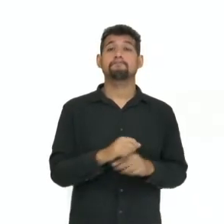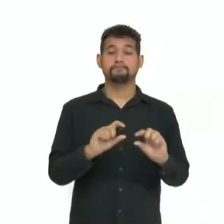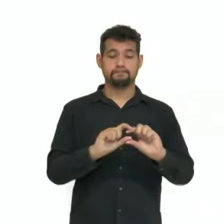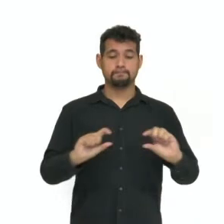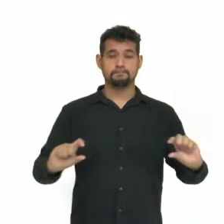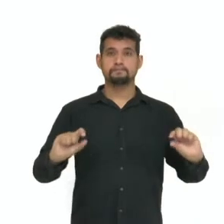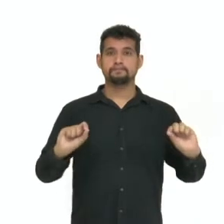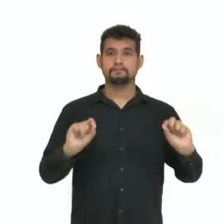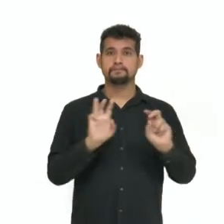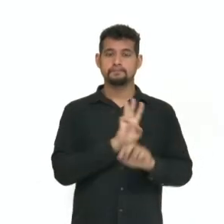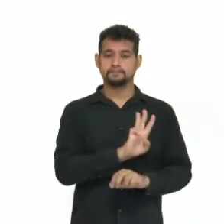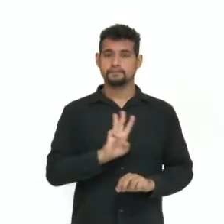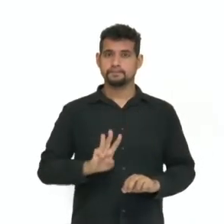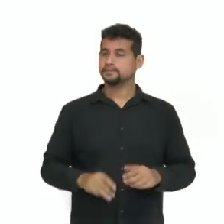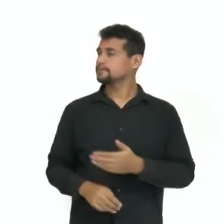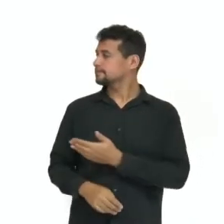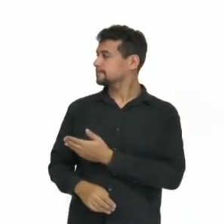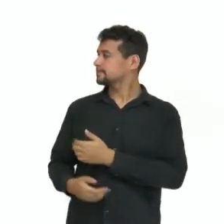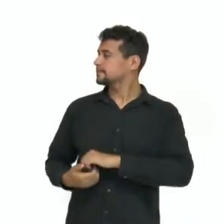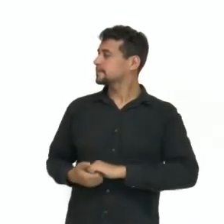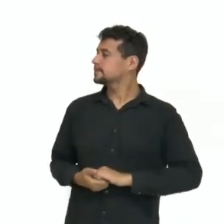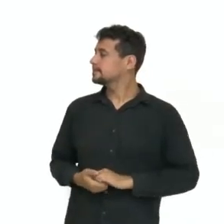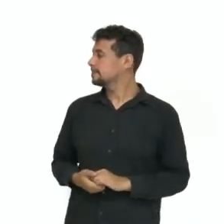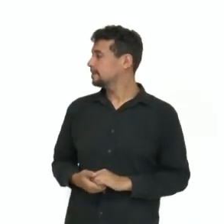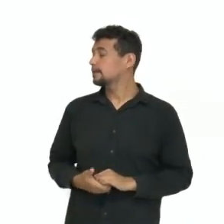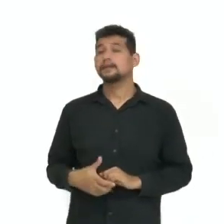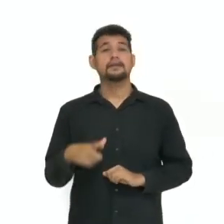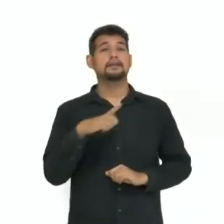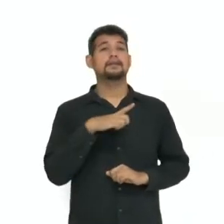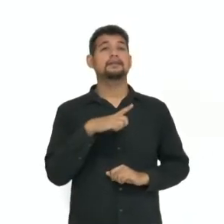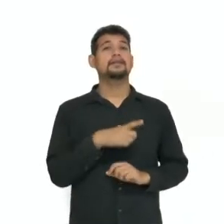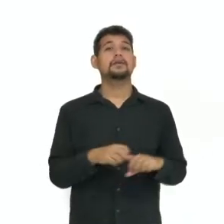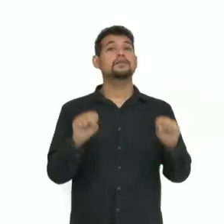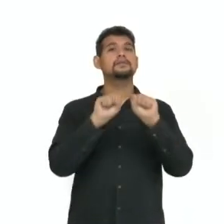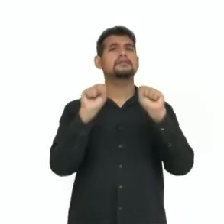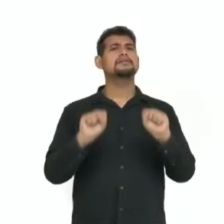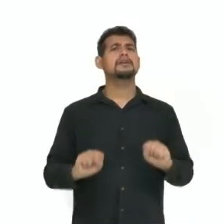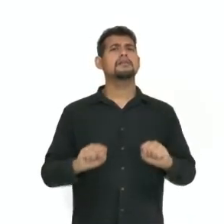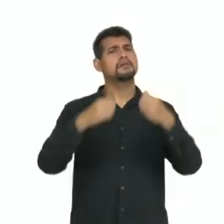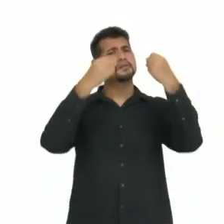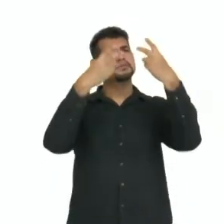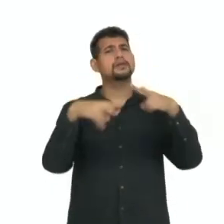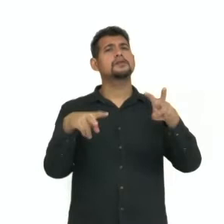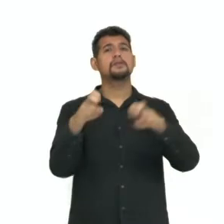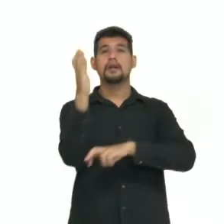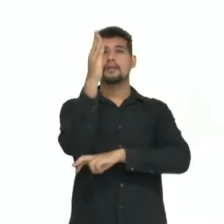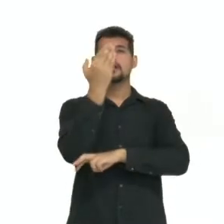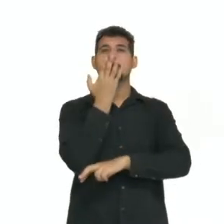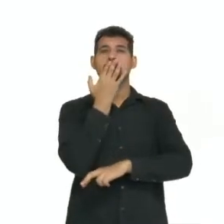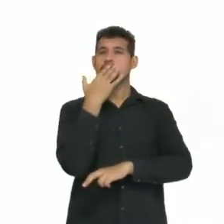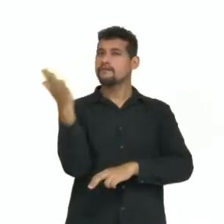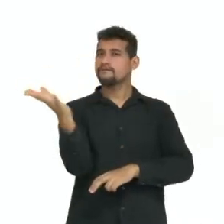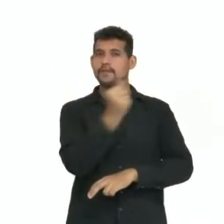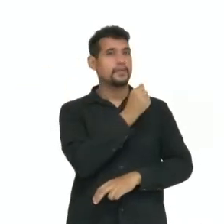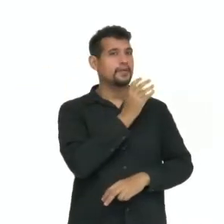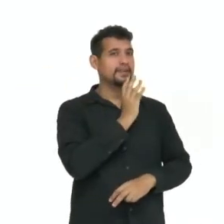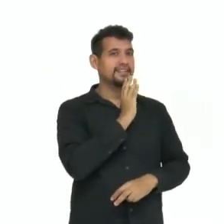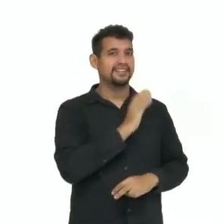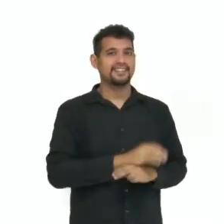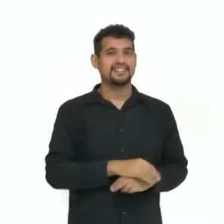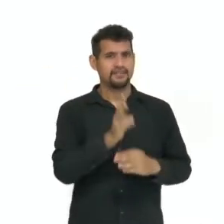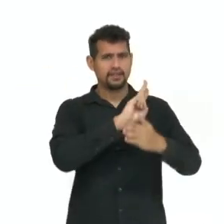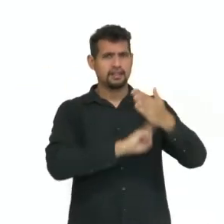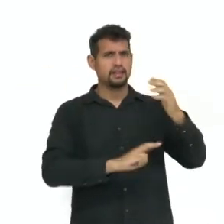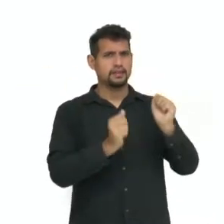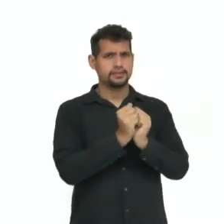www.curitiba.pr.gov.br o sistema de bandeiras. Vamos conhecer? Venha com a leitura aqui